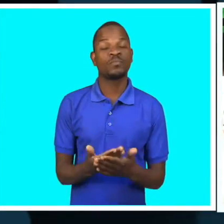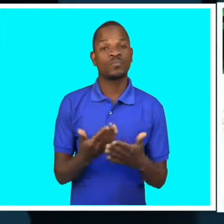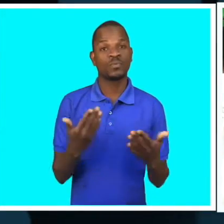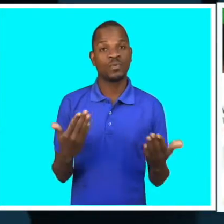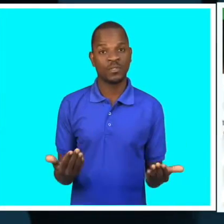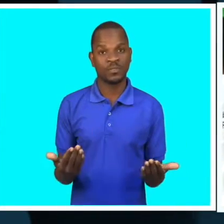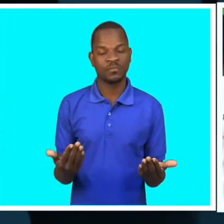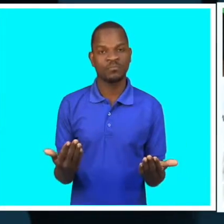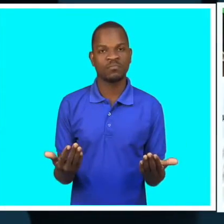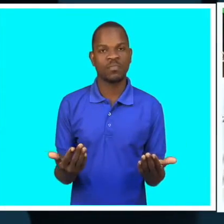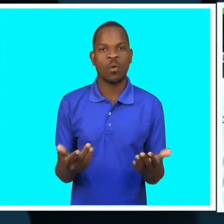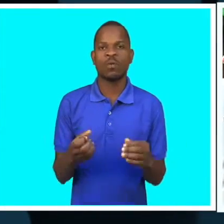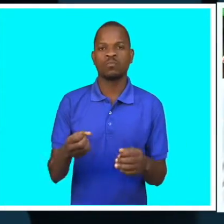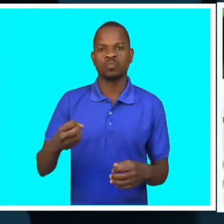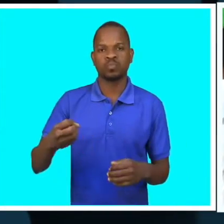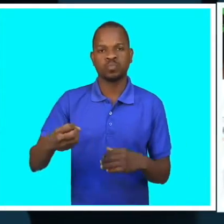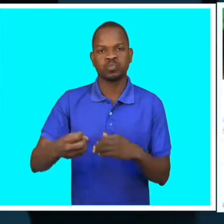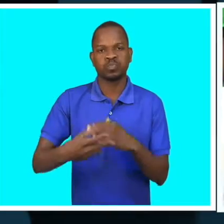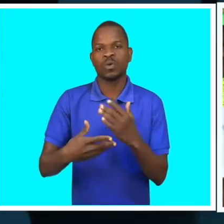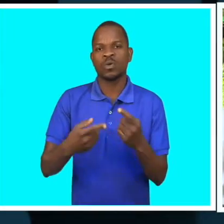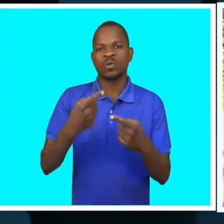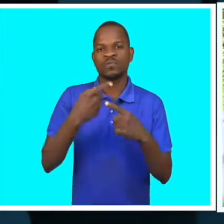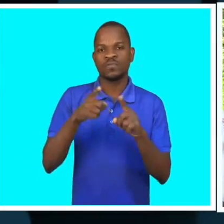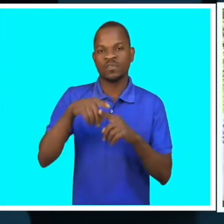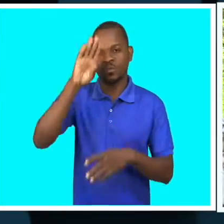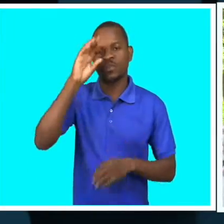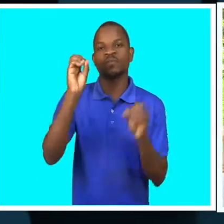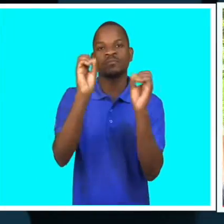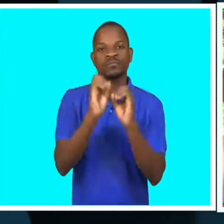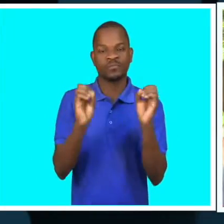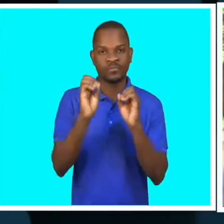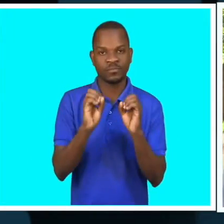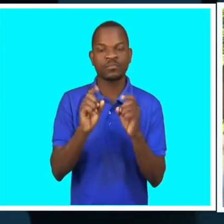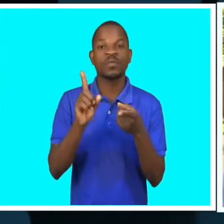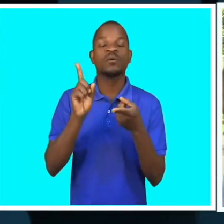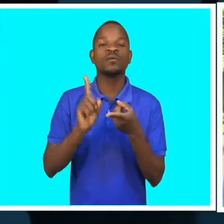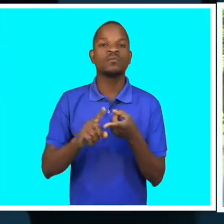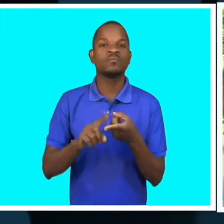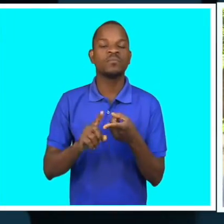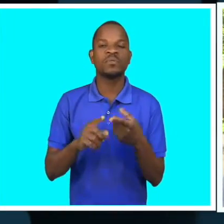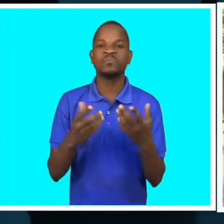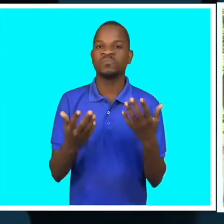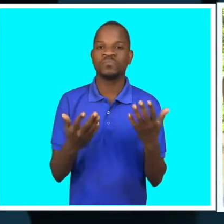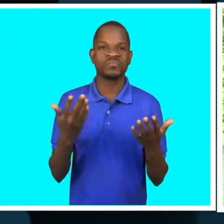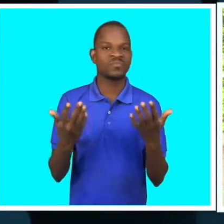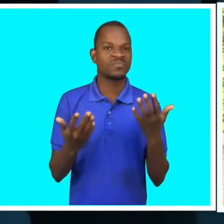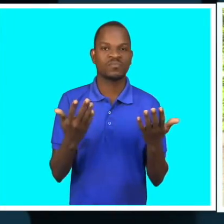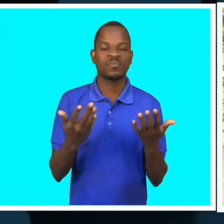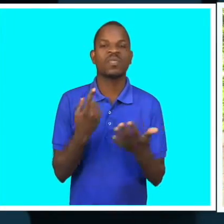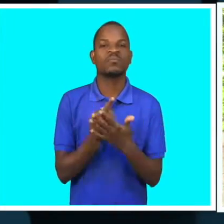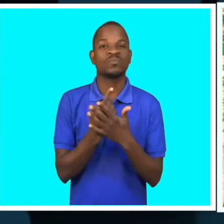por causa de não apanhar outras doenças. E também